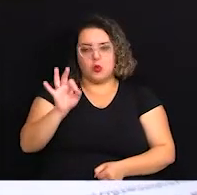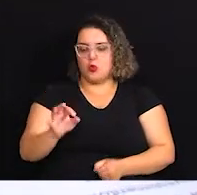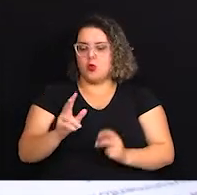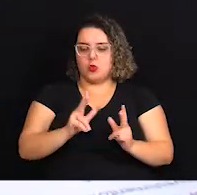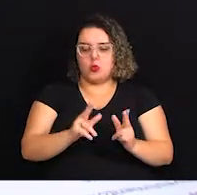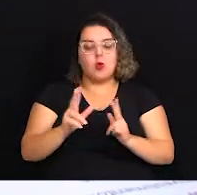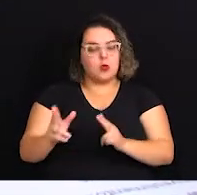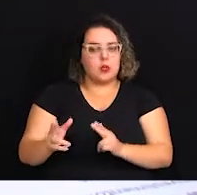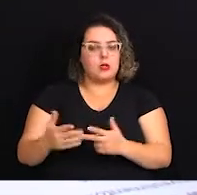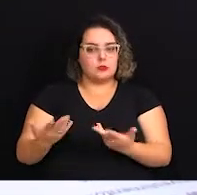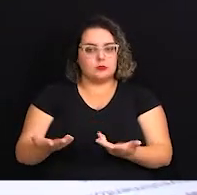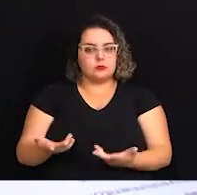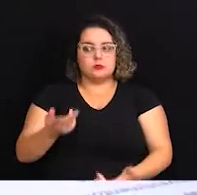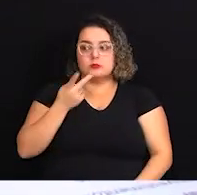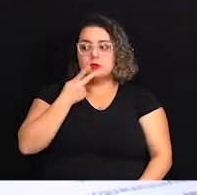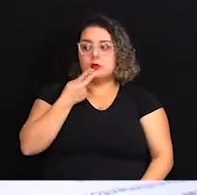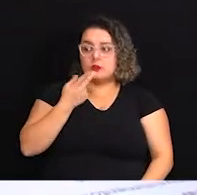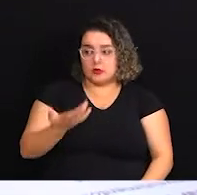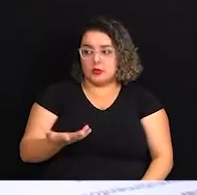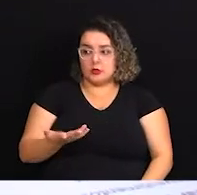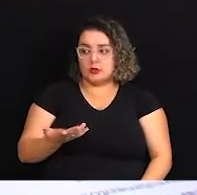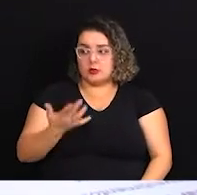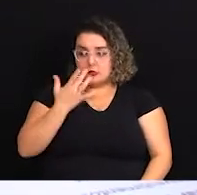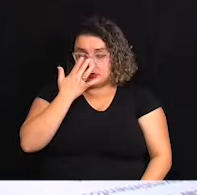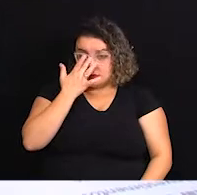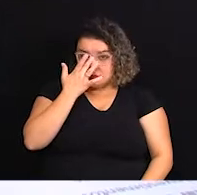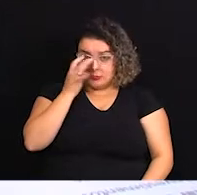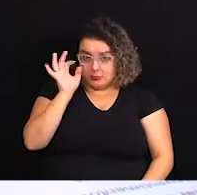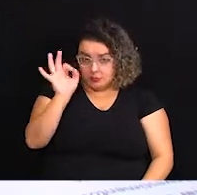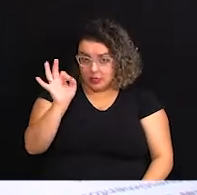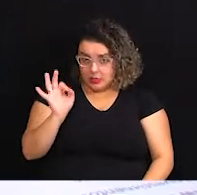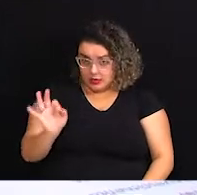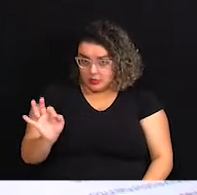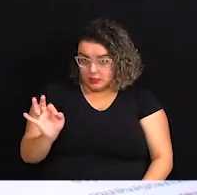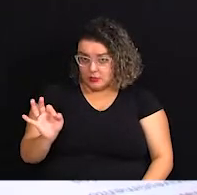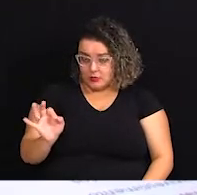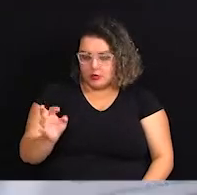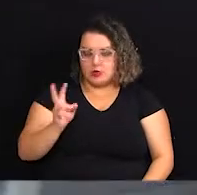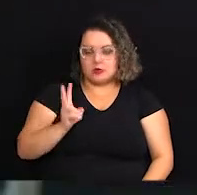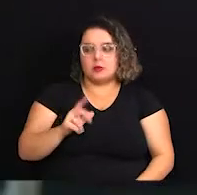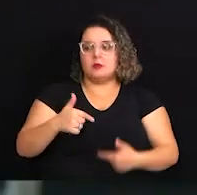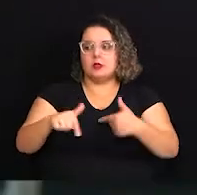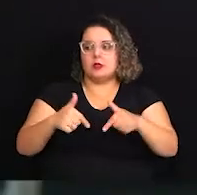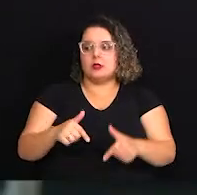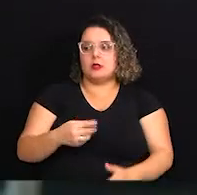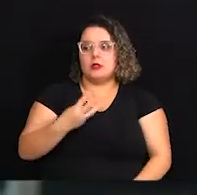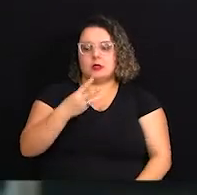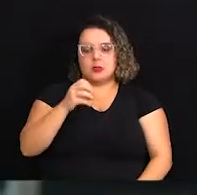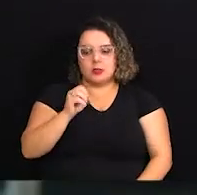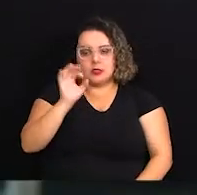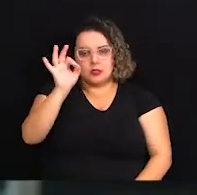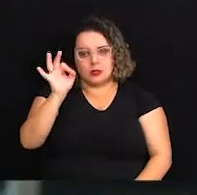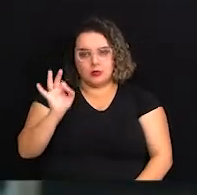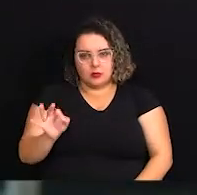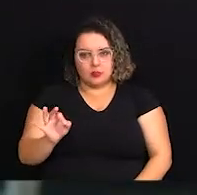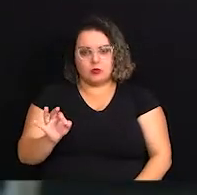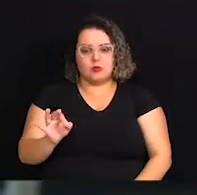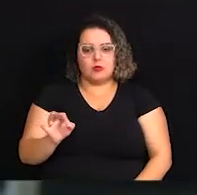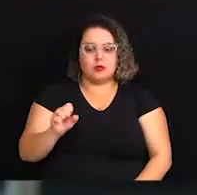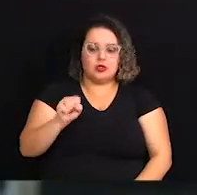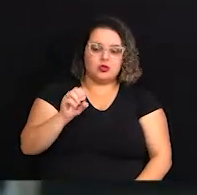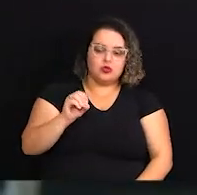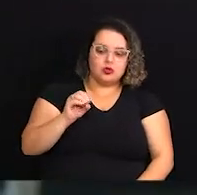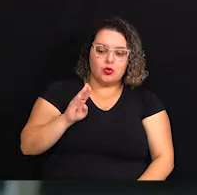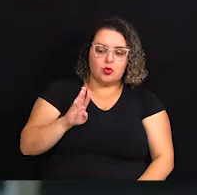continuam a mesma porque a gente está falando numa questão percentual. Então eu sempre vou trabalhar com 30% daquilo que sobrou.